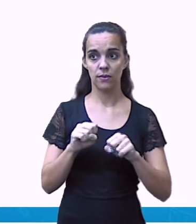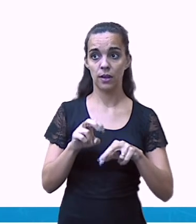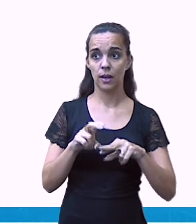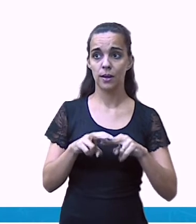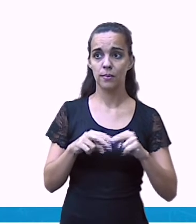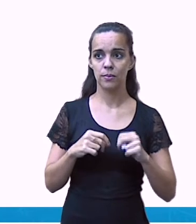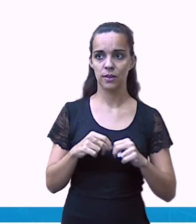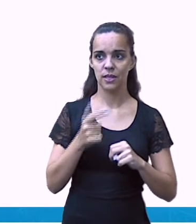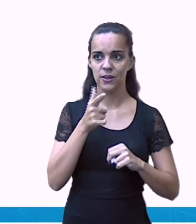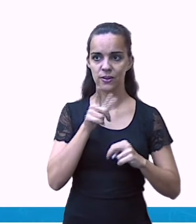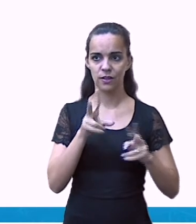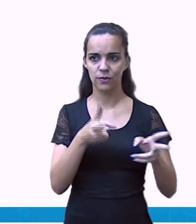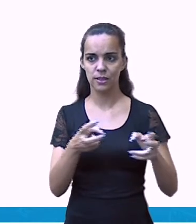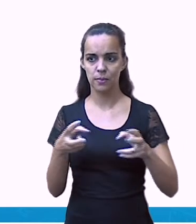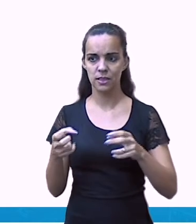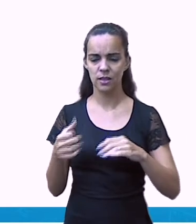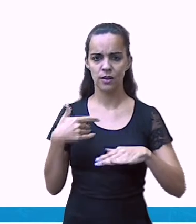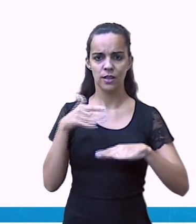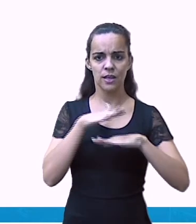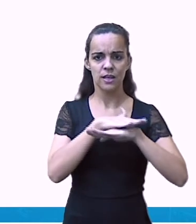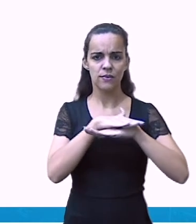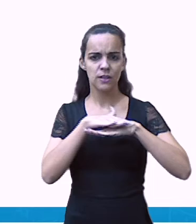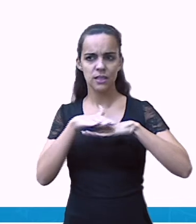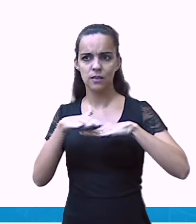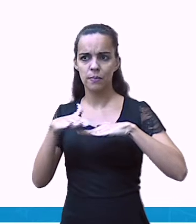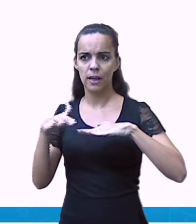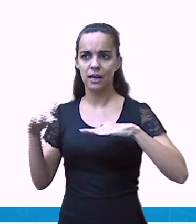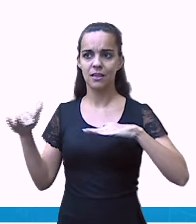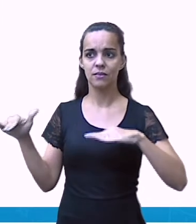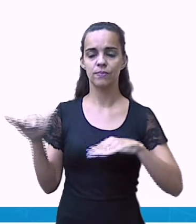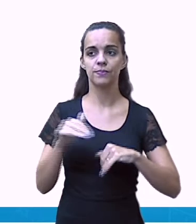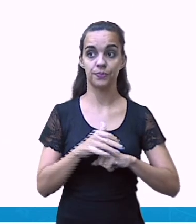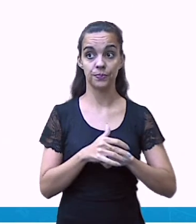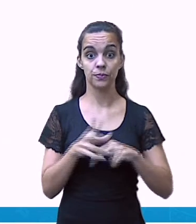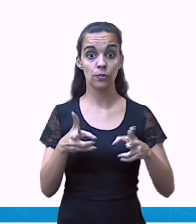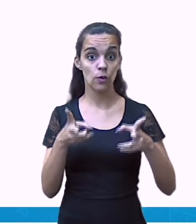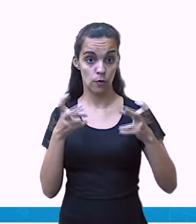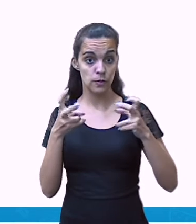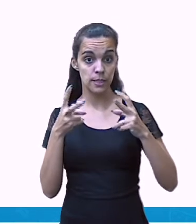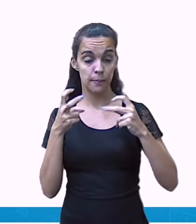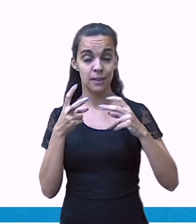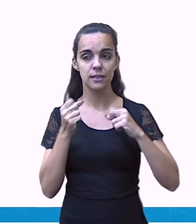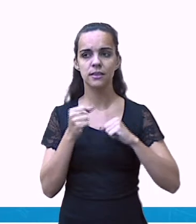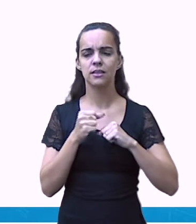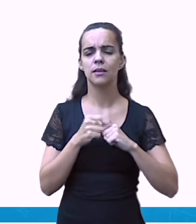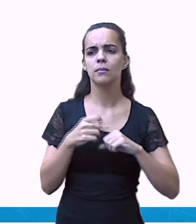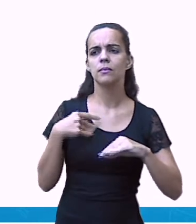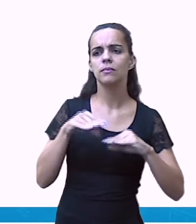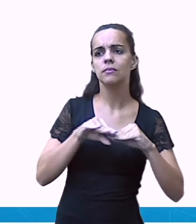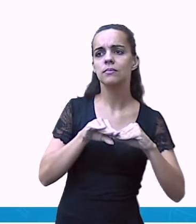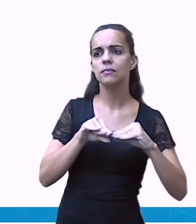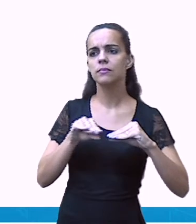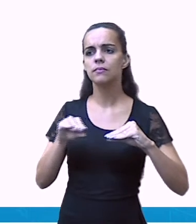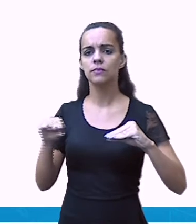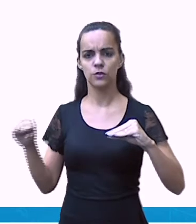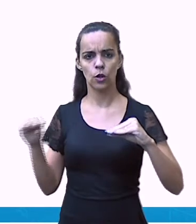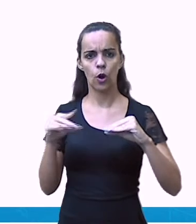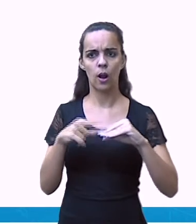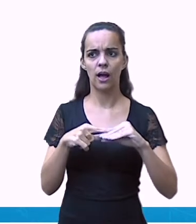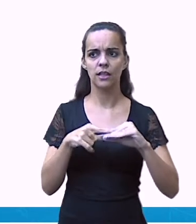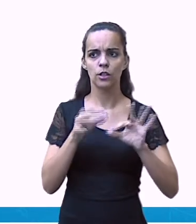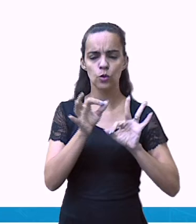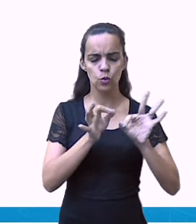mas também nas laterais, né? Não fica só no piso, mas também aqui nas laterais, funcionando, né, nessa parte